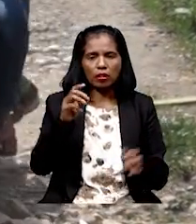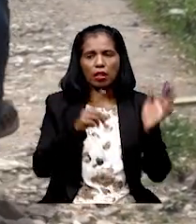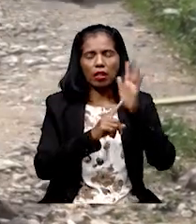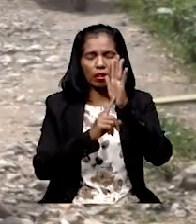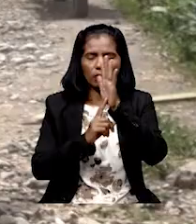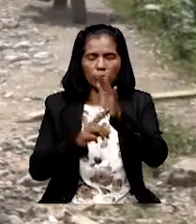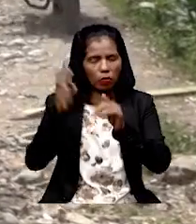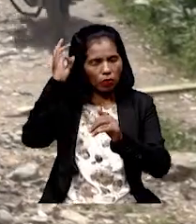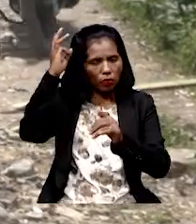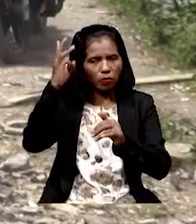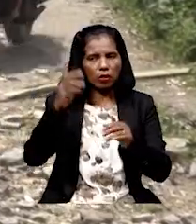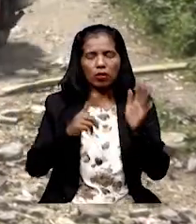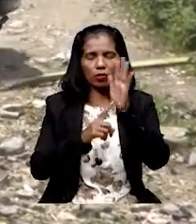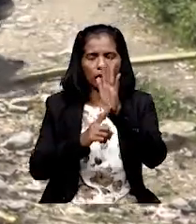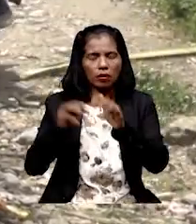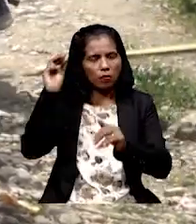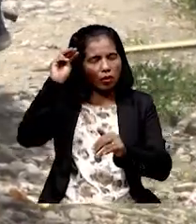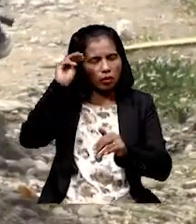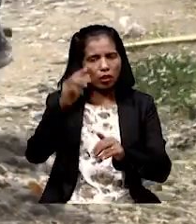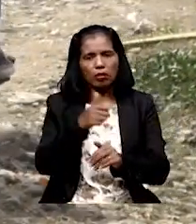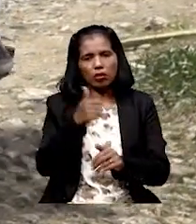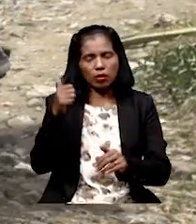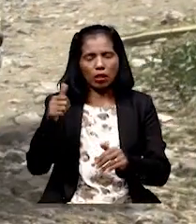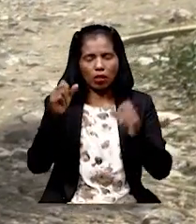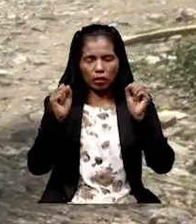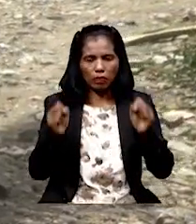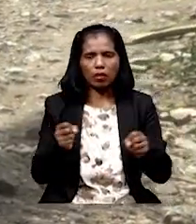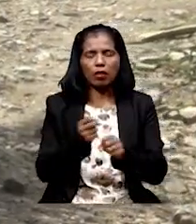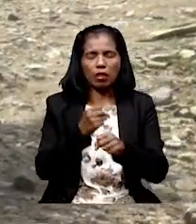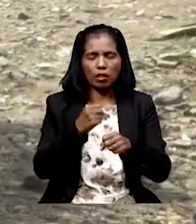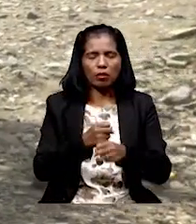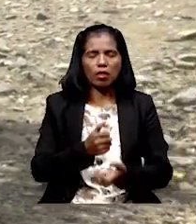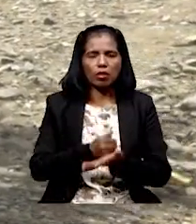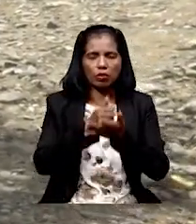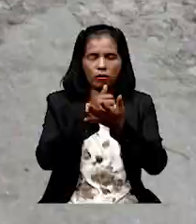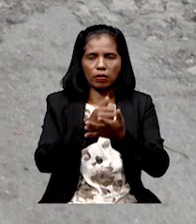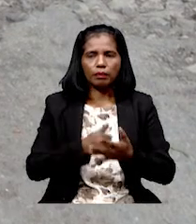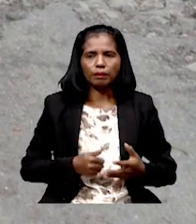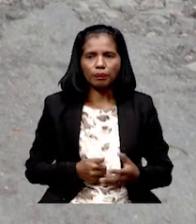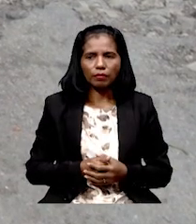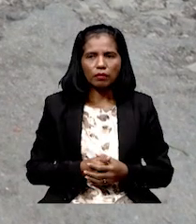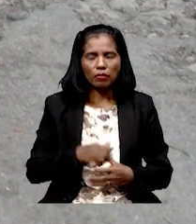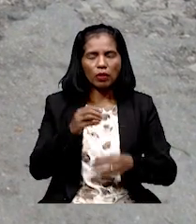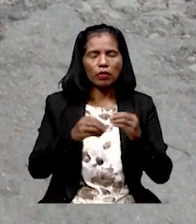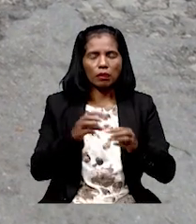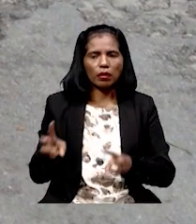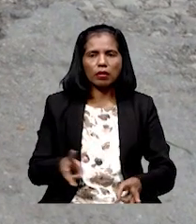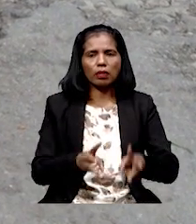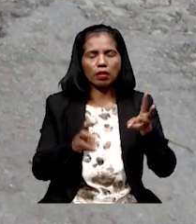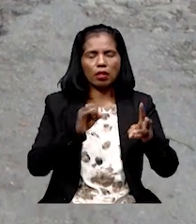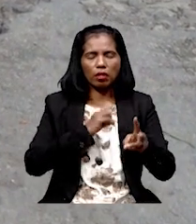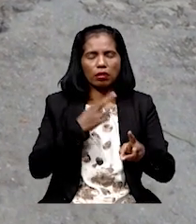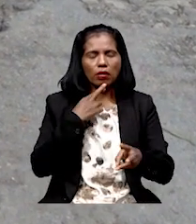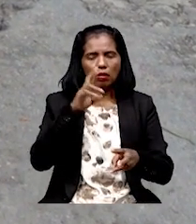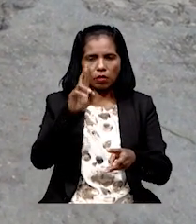em preocupação, hirakneba ministério relevante, atubele buca solução. Em relação à estrada, a liga está a resposta,